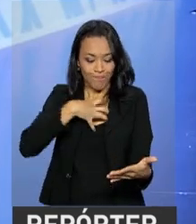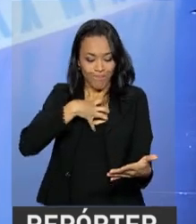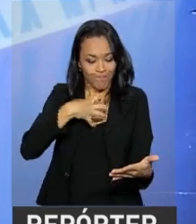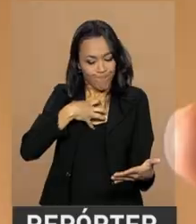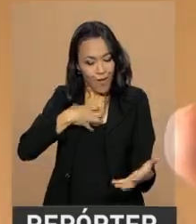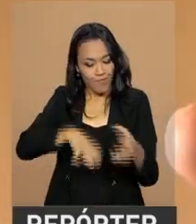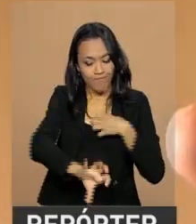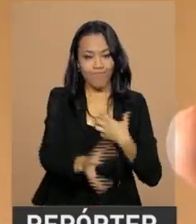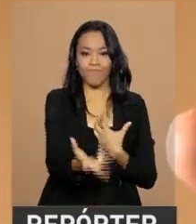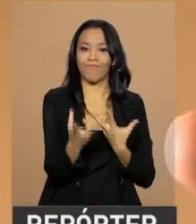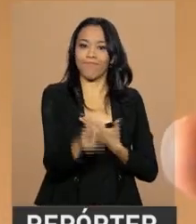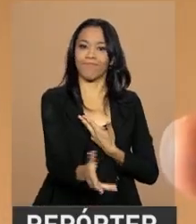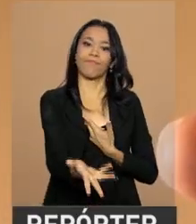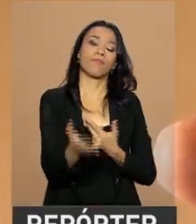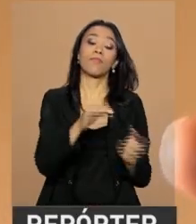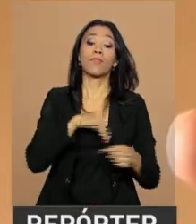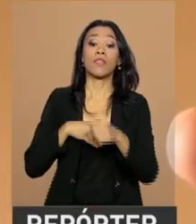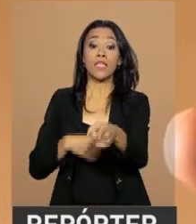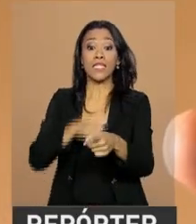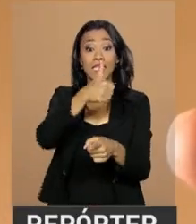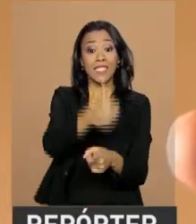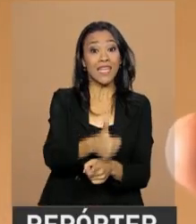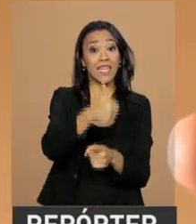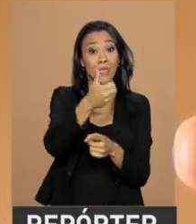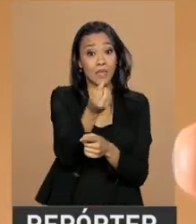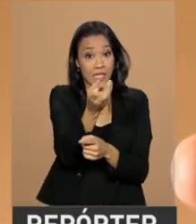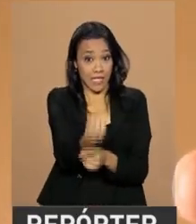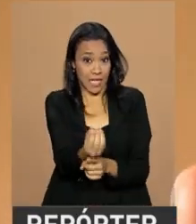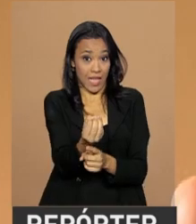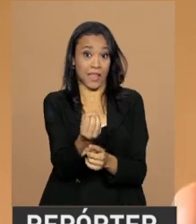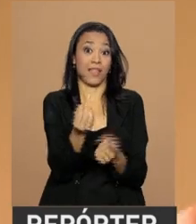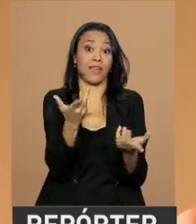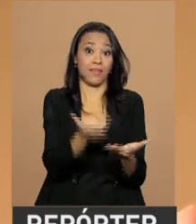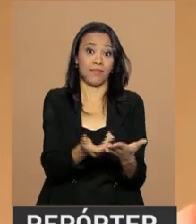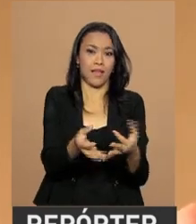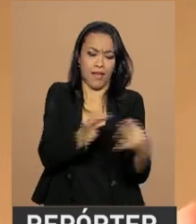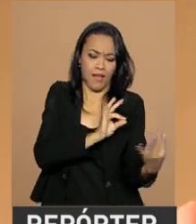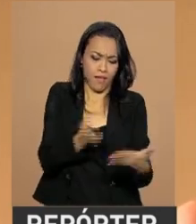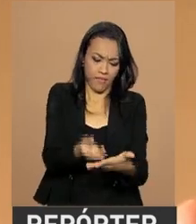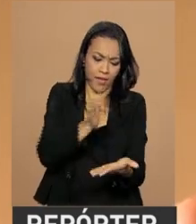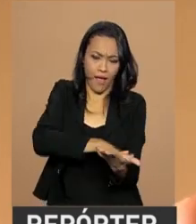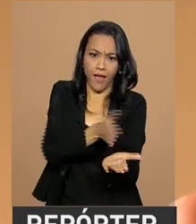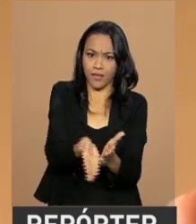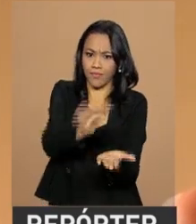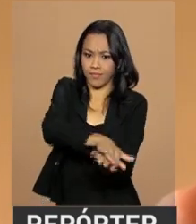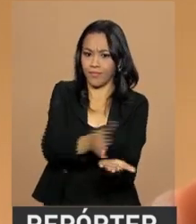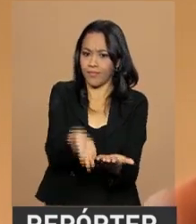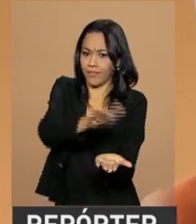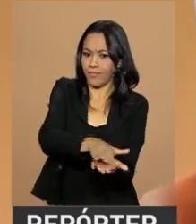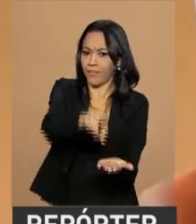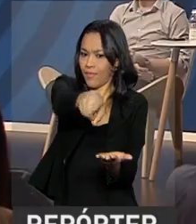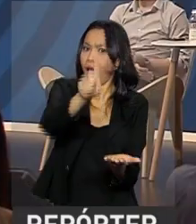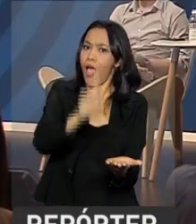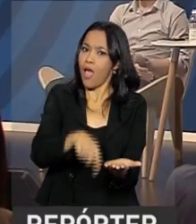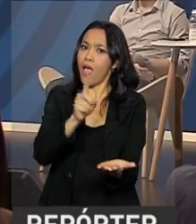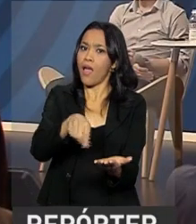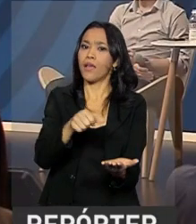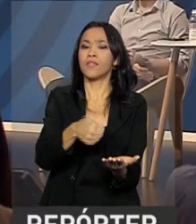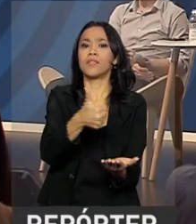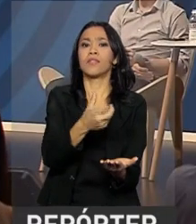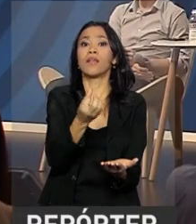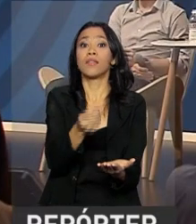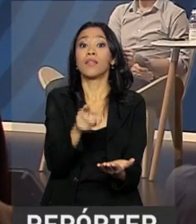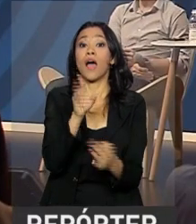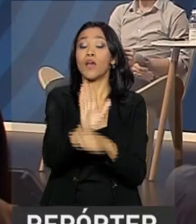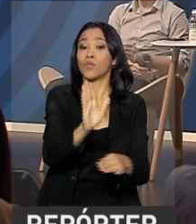si próprios. Das 160 cartas do Trunfo Brasil, 150 são de atletas atendidos pelo Bolsa Atleta, um